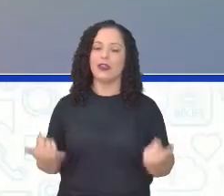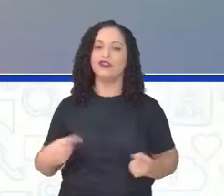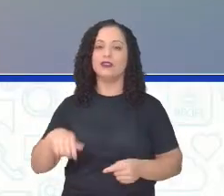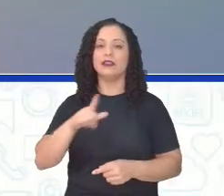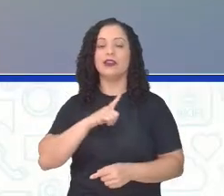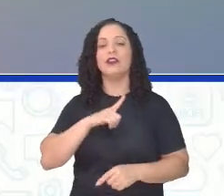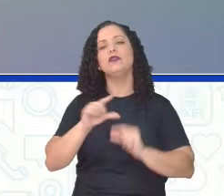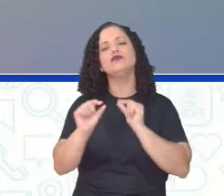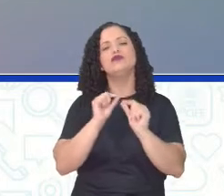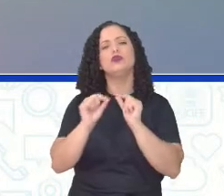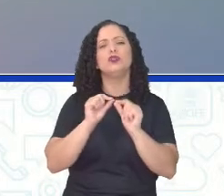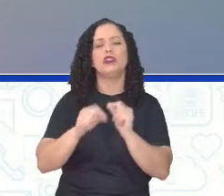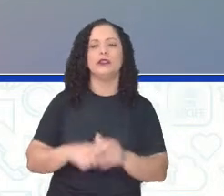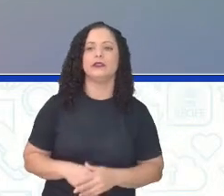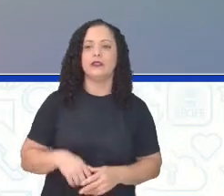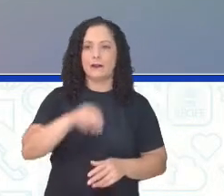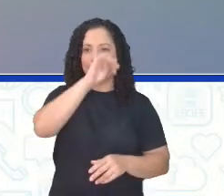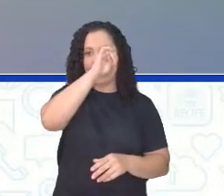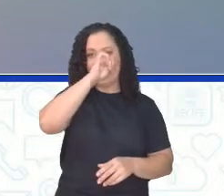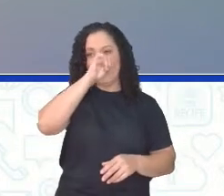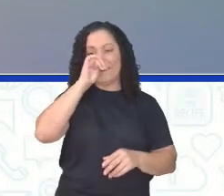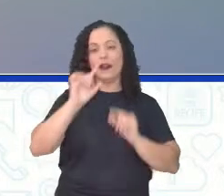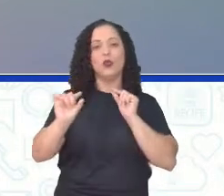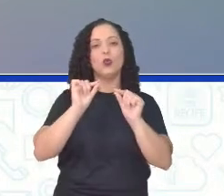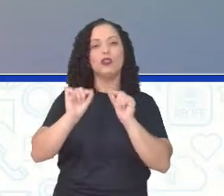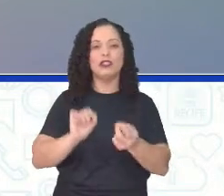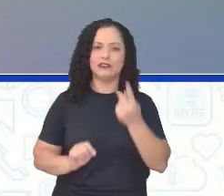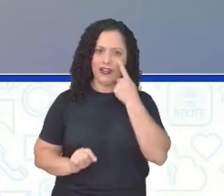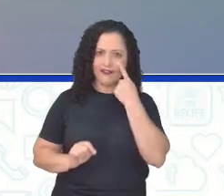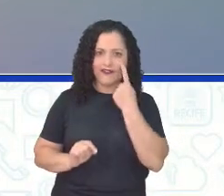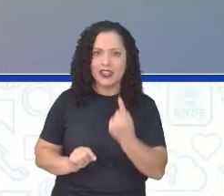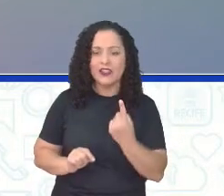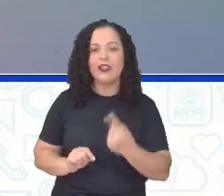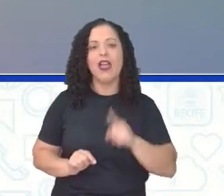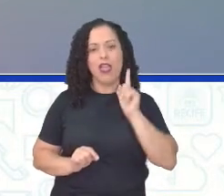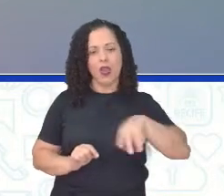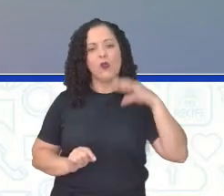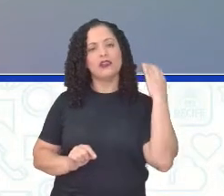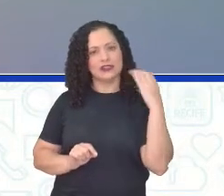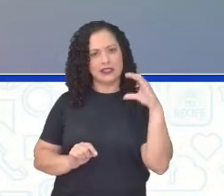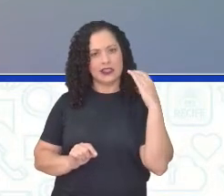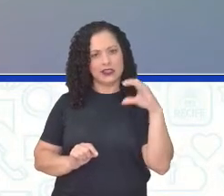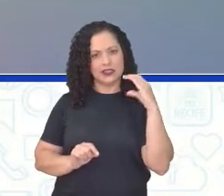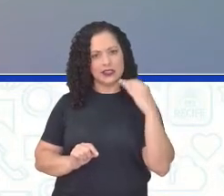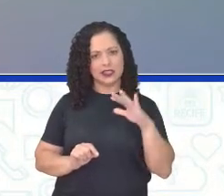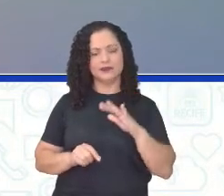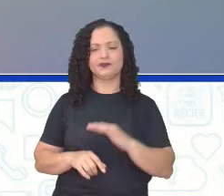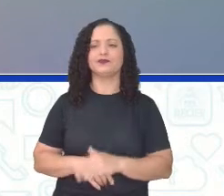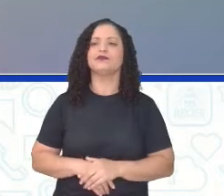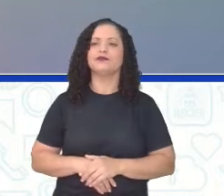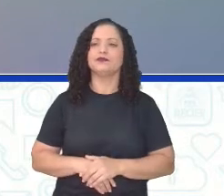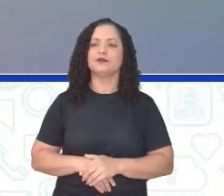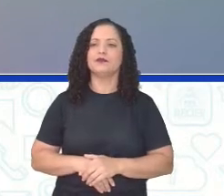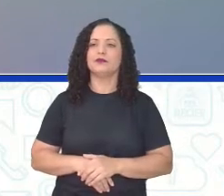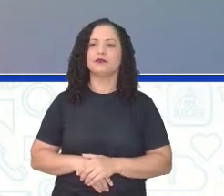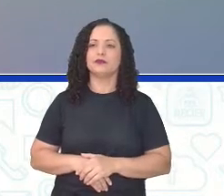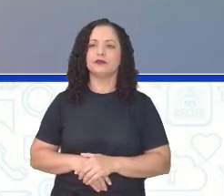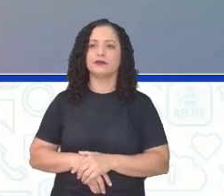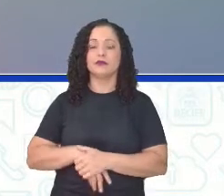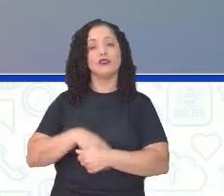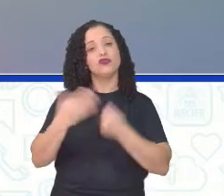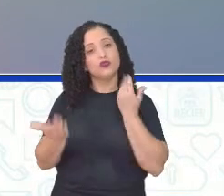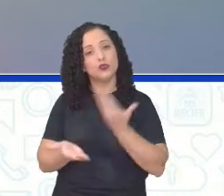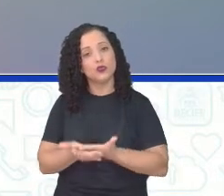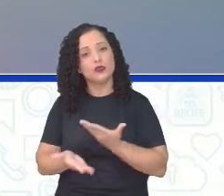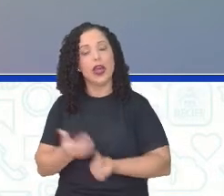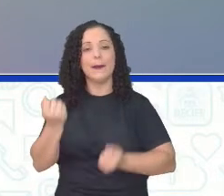tem a questão aí do que nós estamos vendo. É uma ciência, né? Tudo isso a gente está montando em cima da